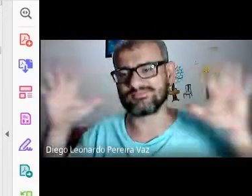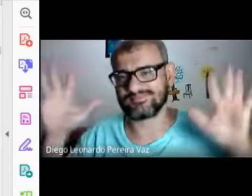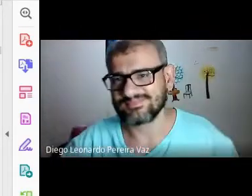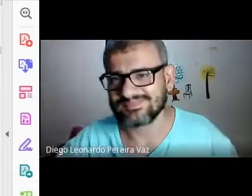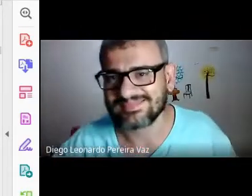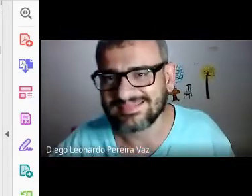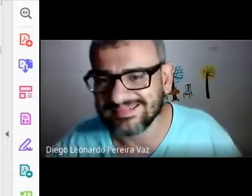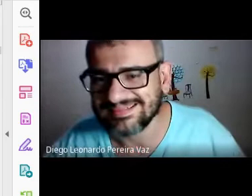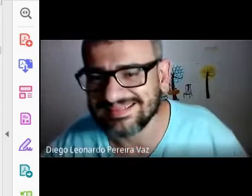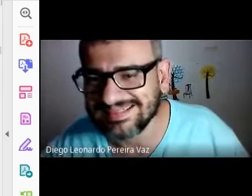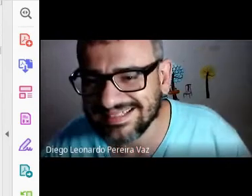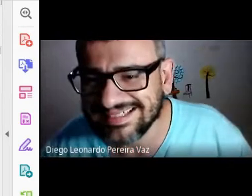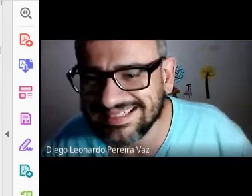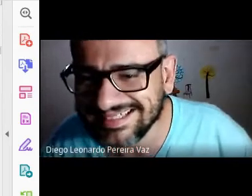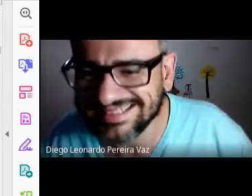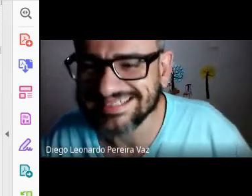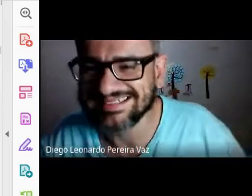Libertado.